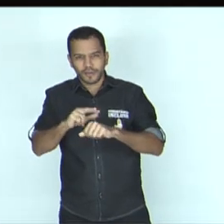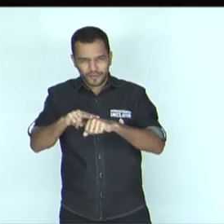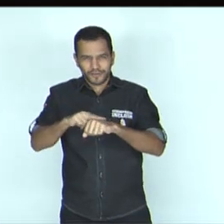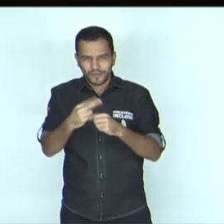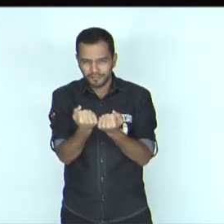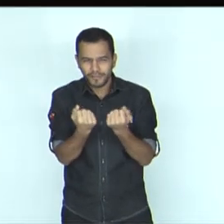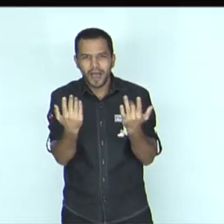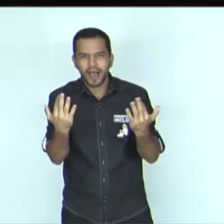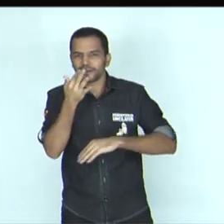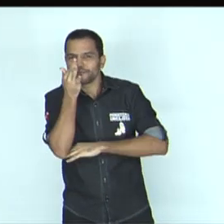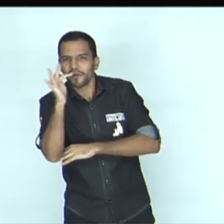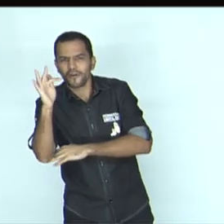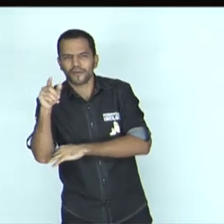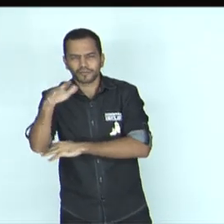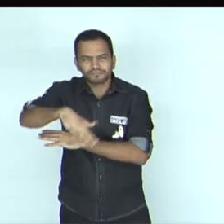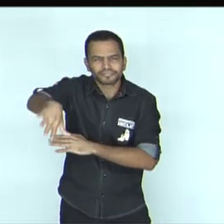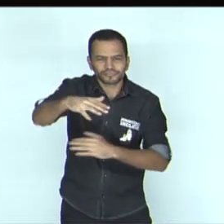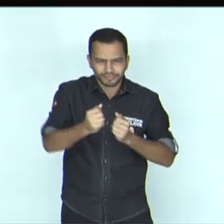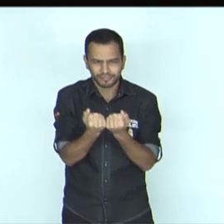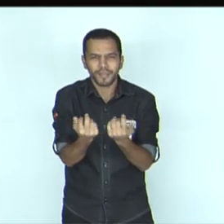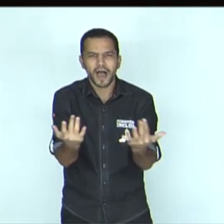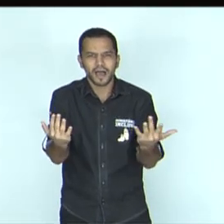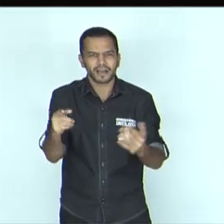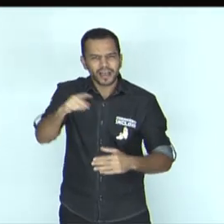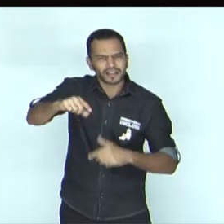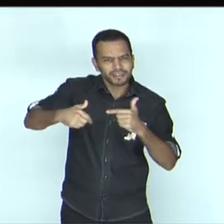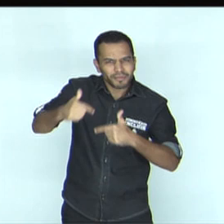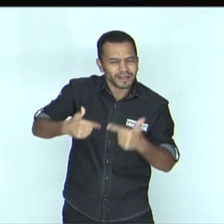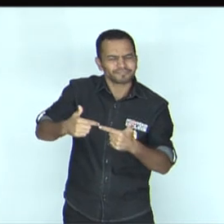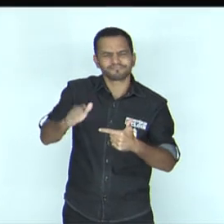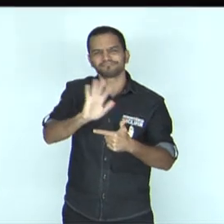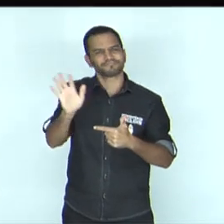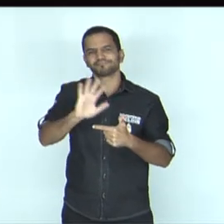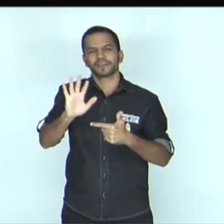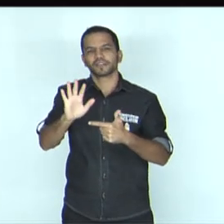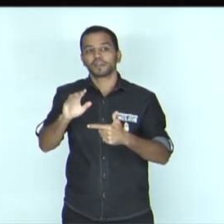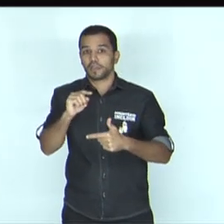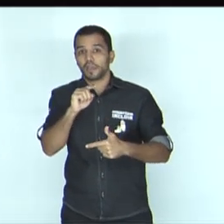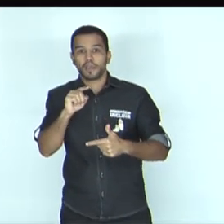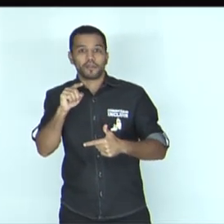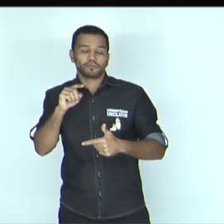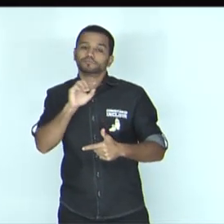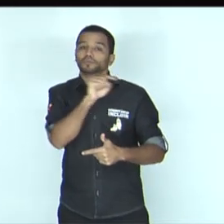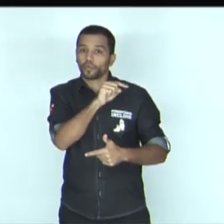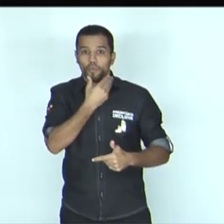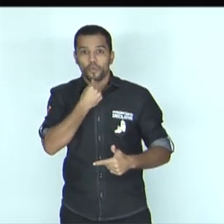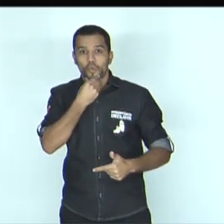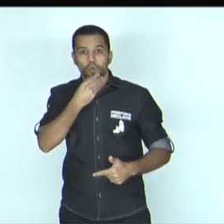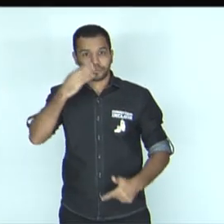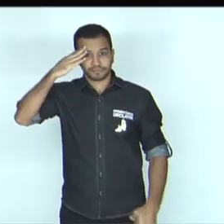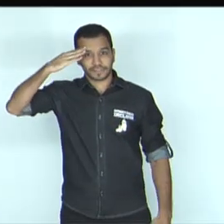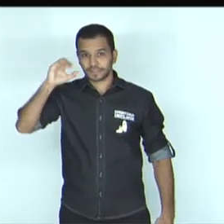tecem. Contudo, eu lhes digo que nem Salomão, em todo o seu esplendor,